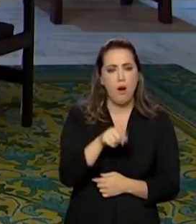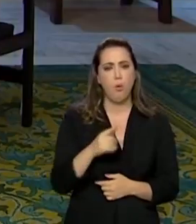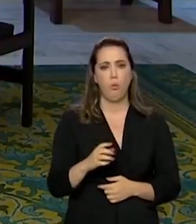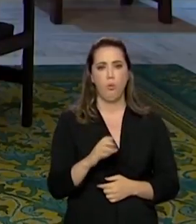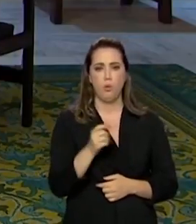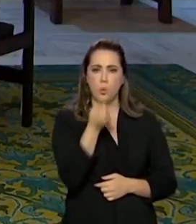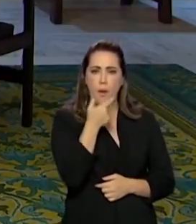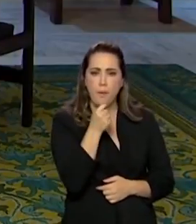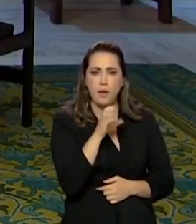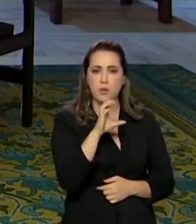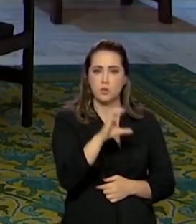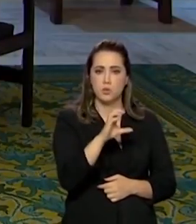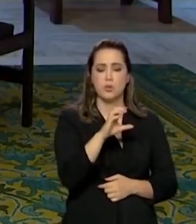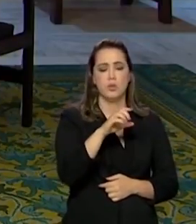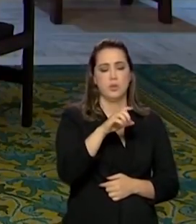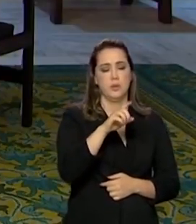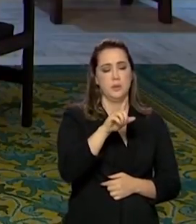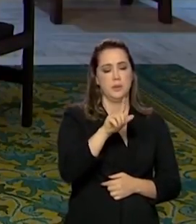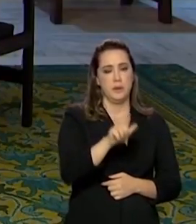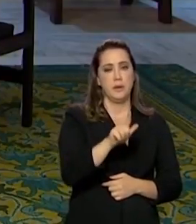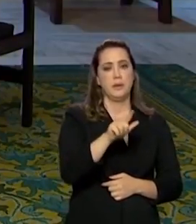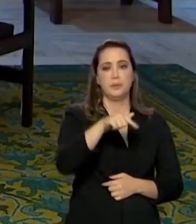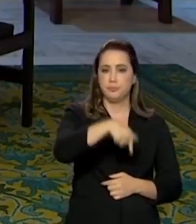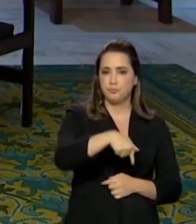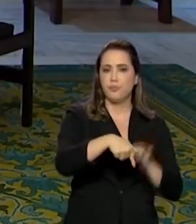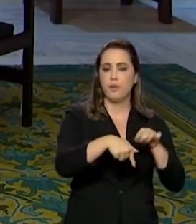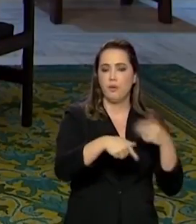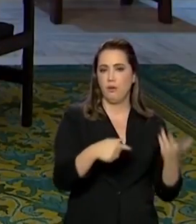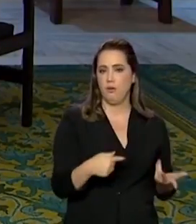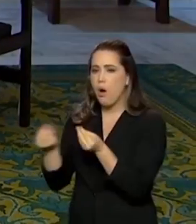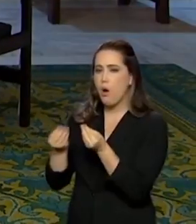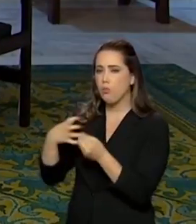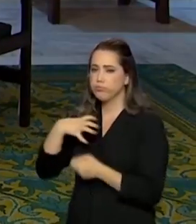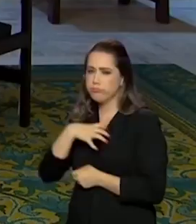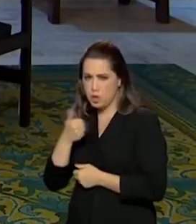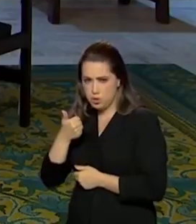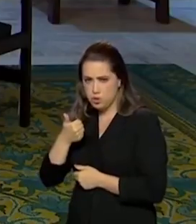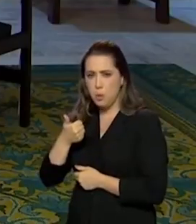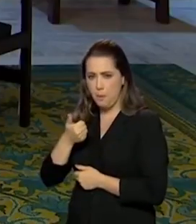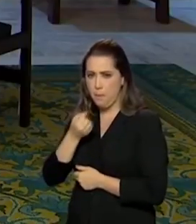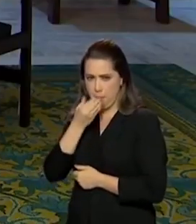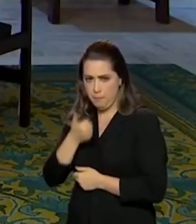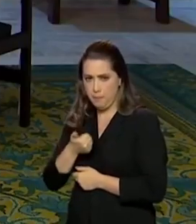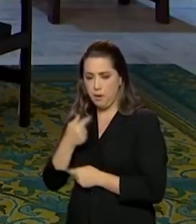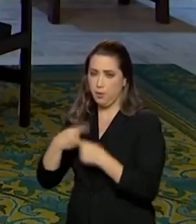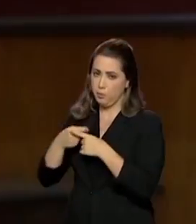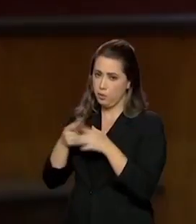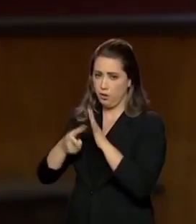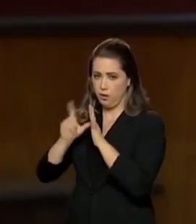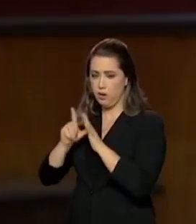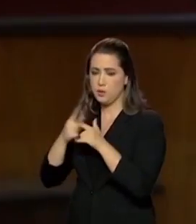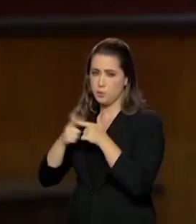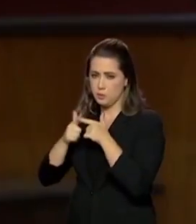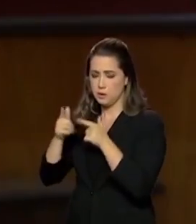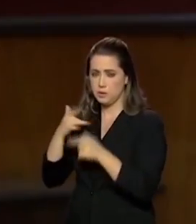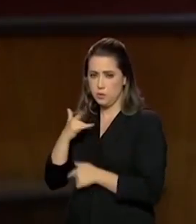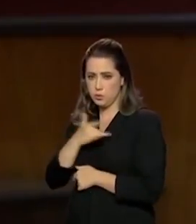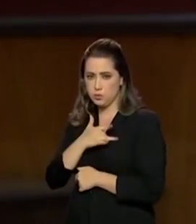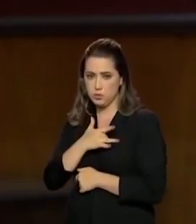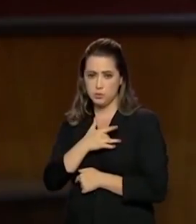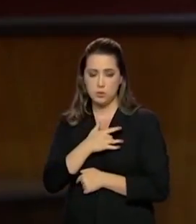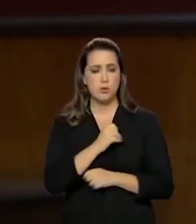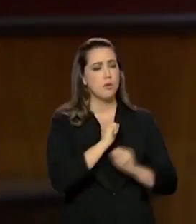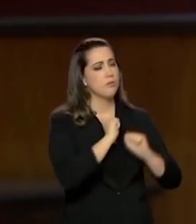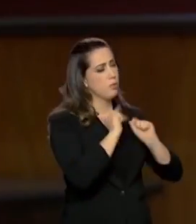intensificação da ofensiva de bolsonaro contra o sistema eleitoral conhecido com a queda de sua popularidade e com a publicação